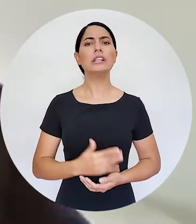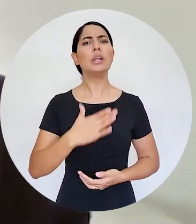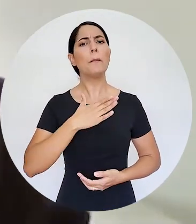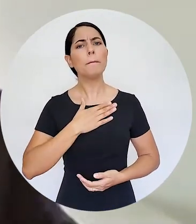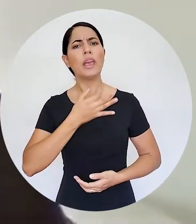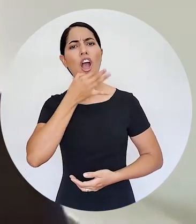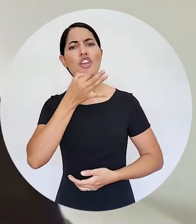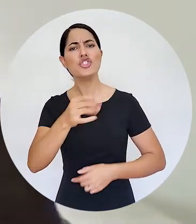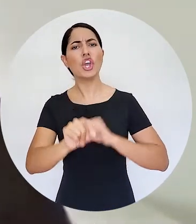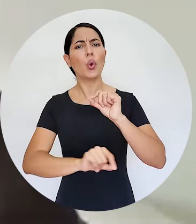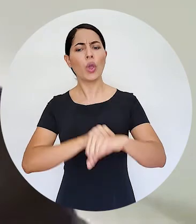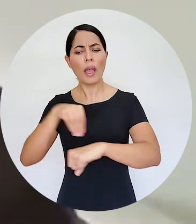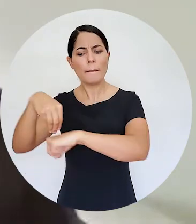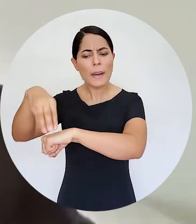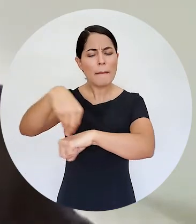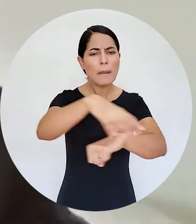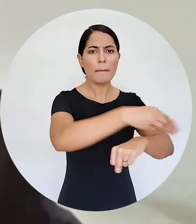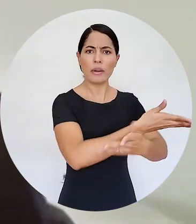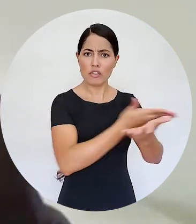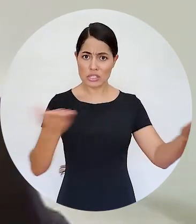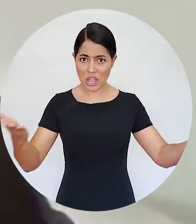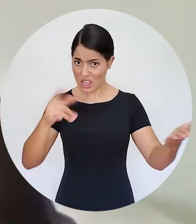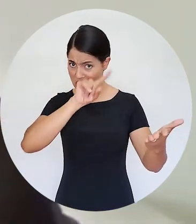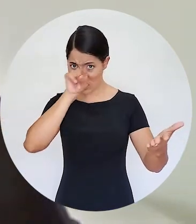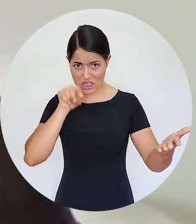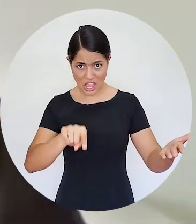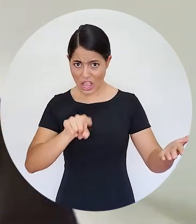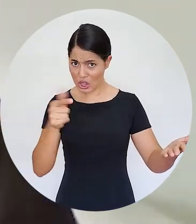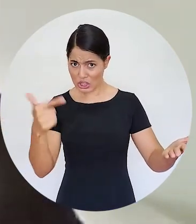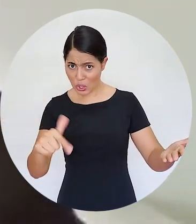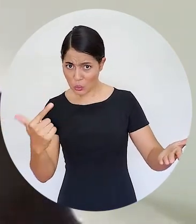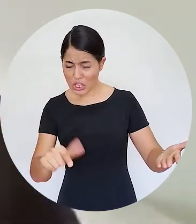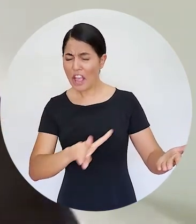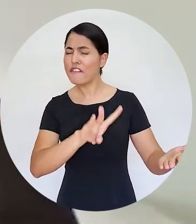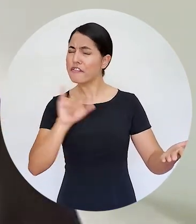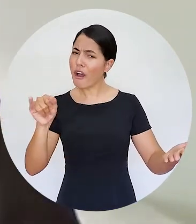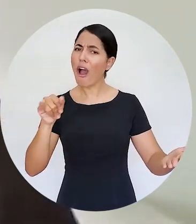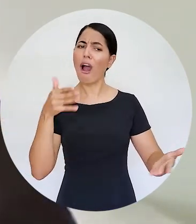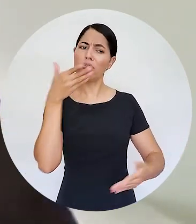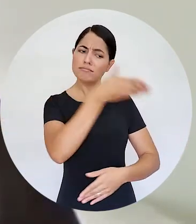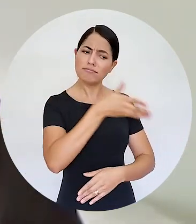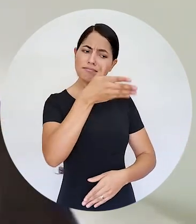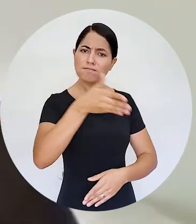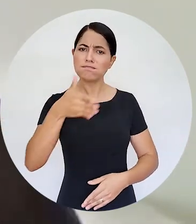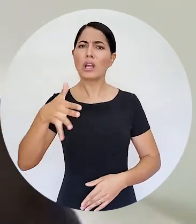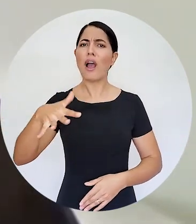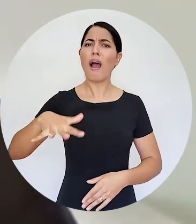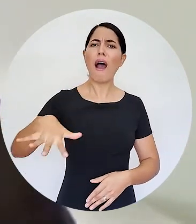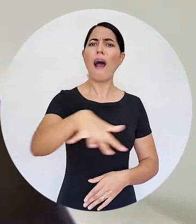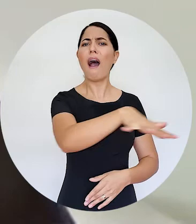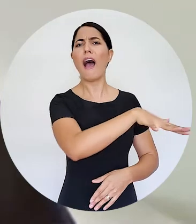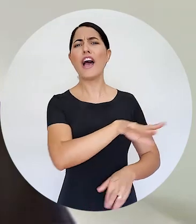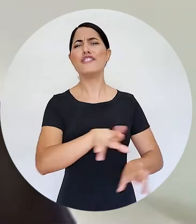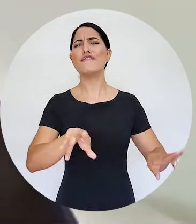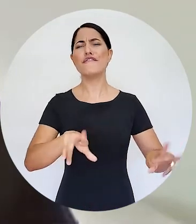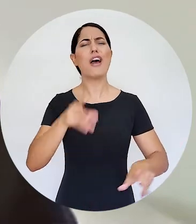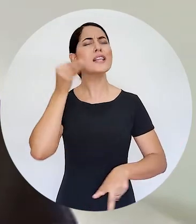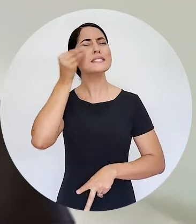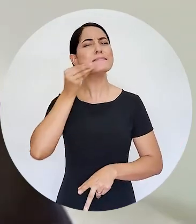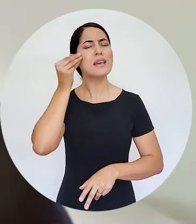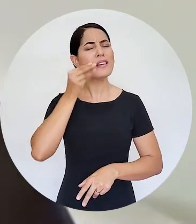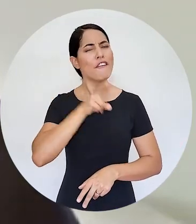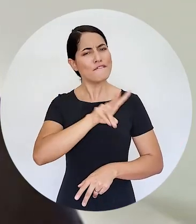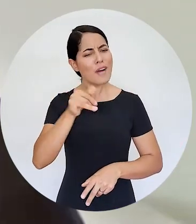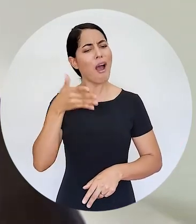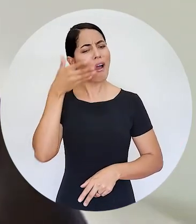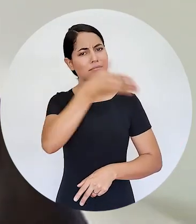então a primeira dica é se você não tem certeza Experimente aproveite o seu os primeiros meses seu primeiro ano de advocacia